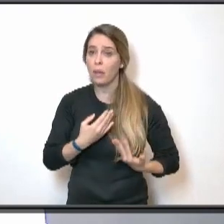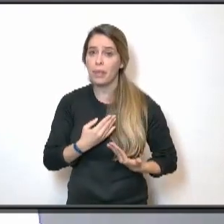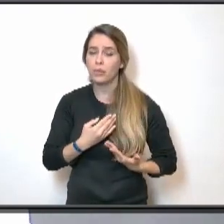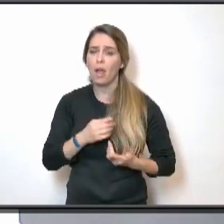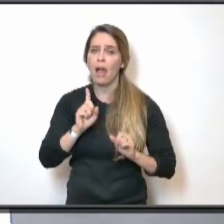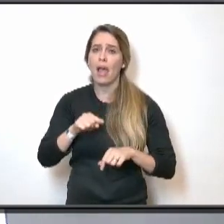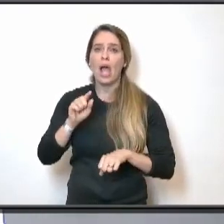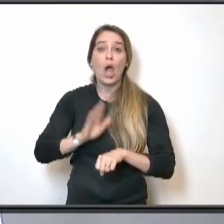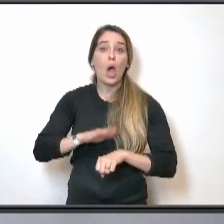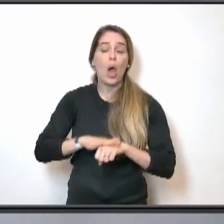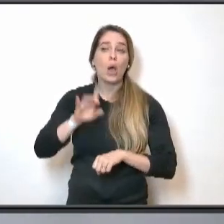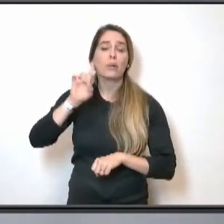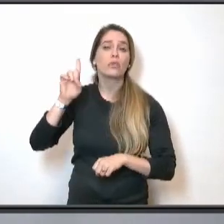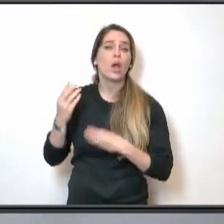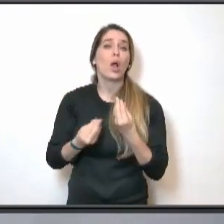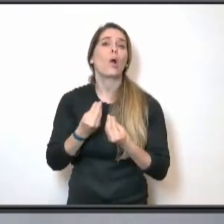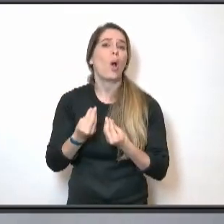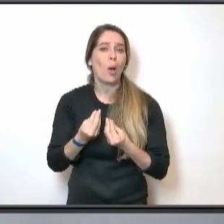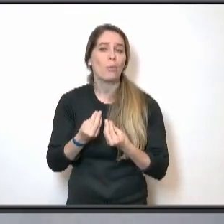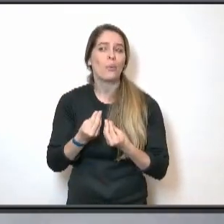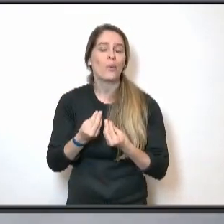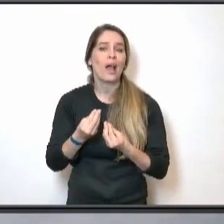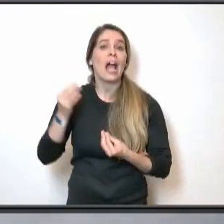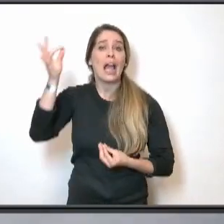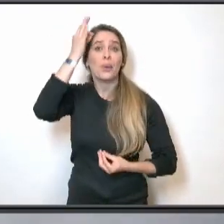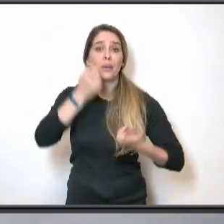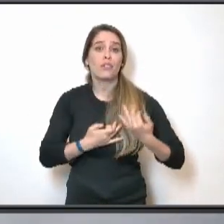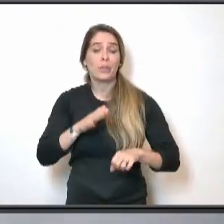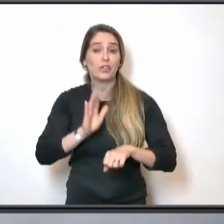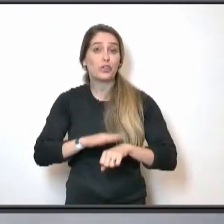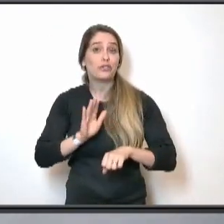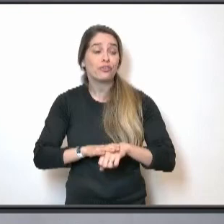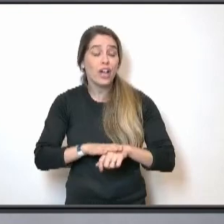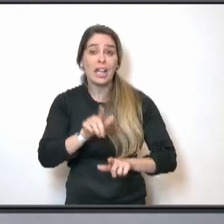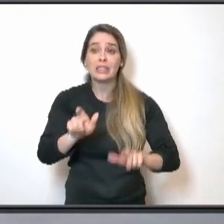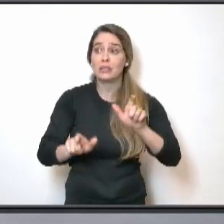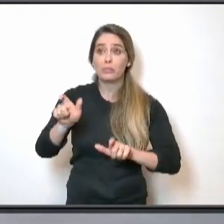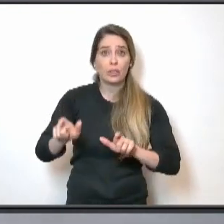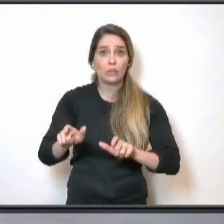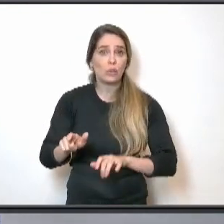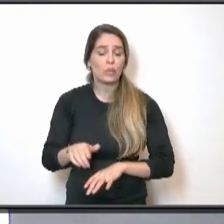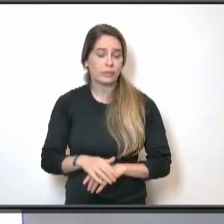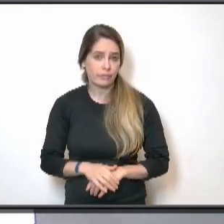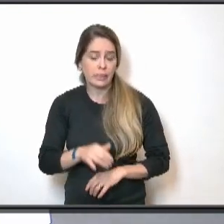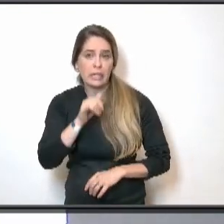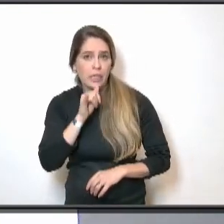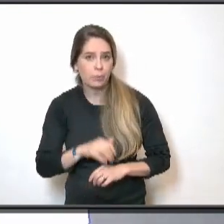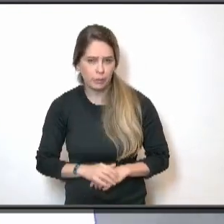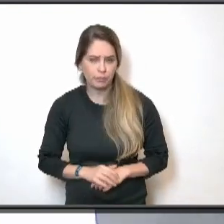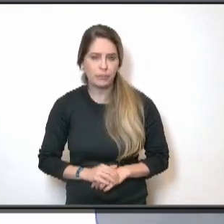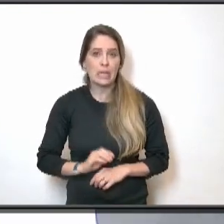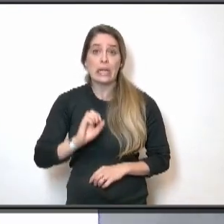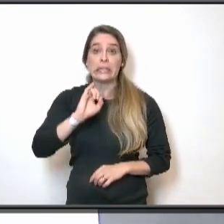ou se é ou não um avivamento, é o que ele produz na sua reverberação, ou seja, quando passa